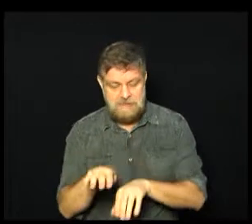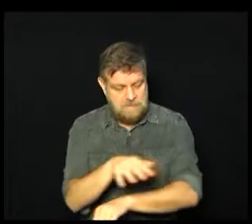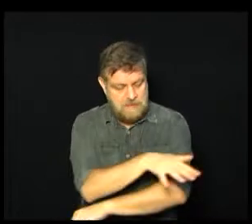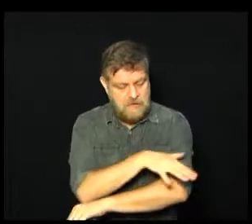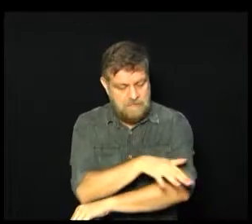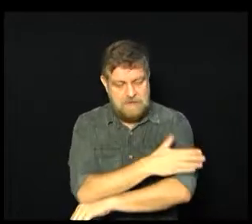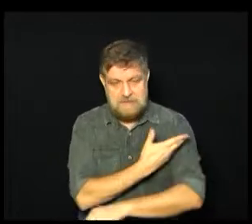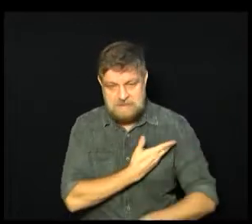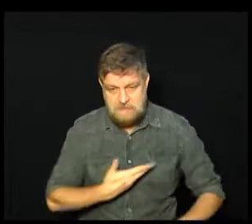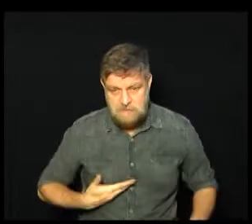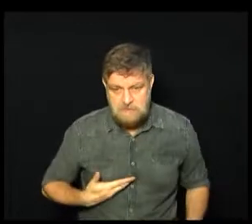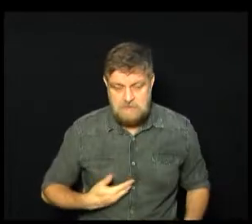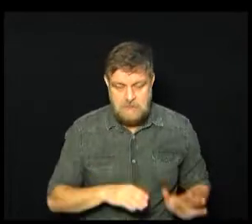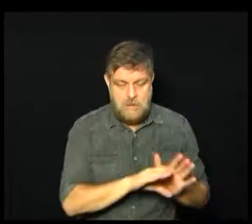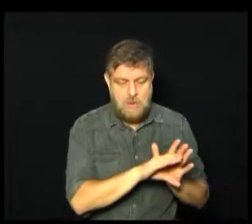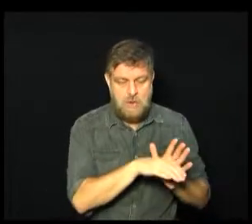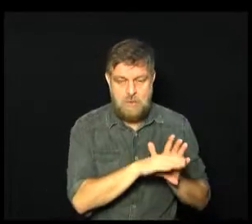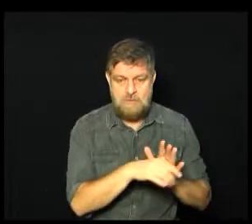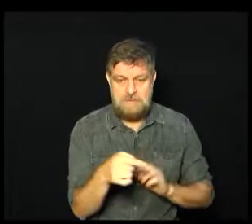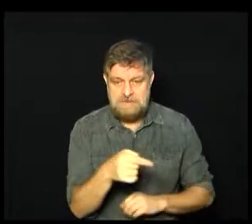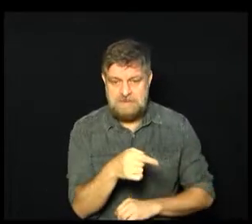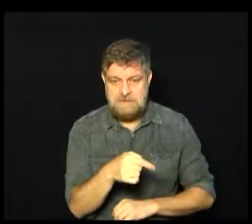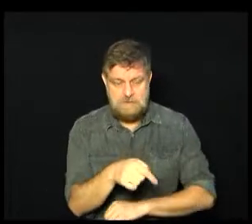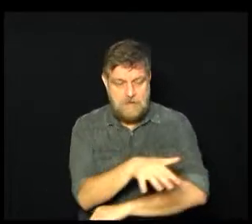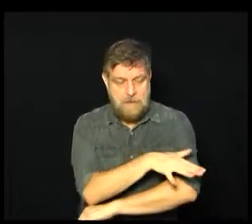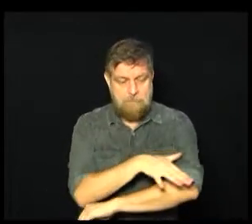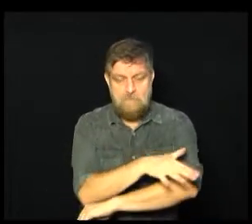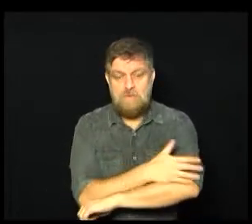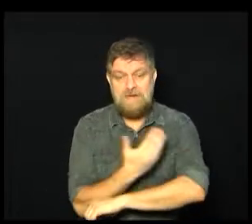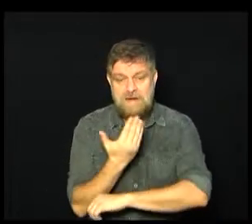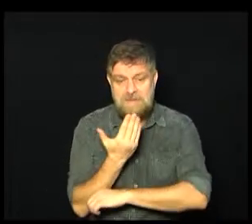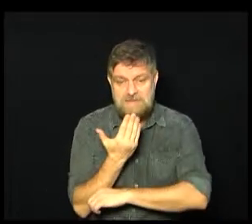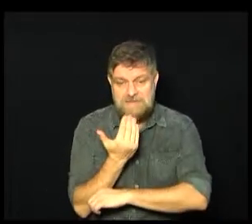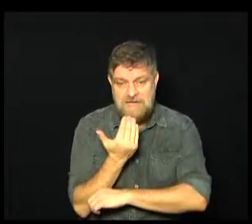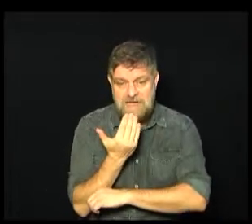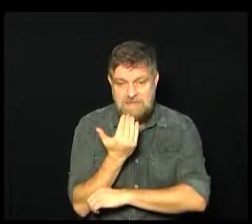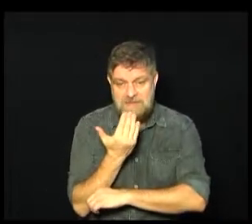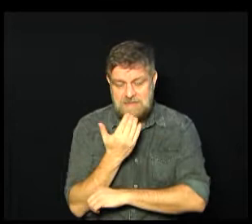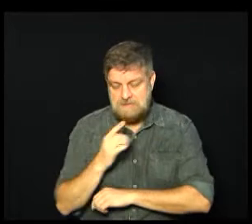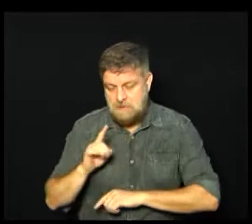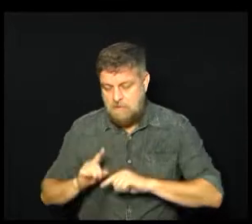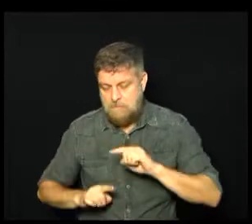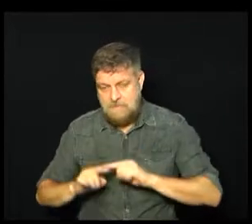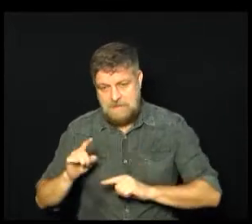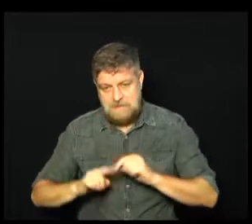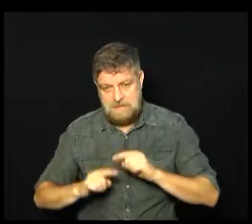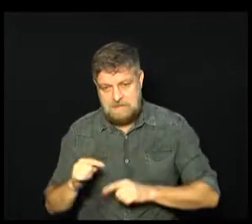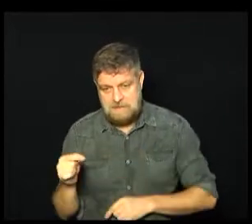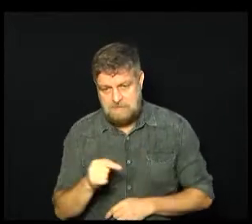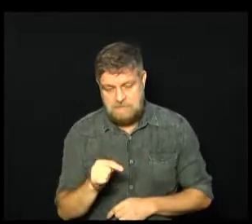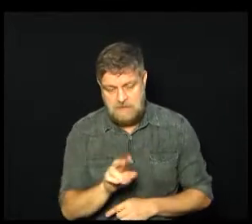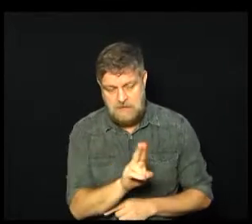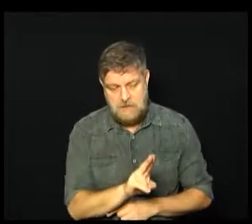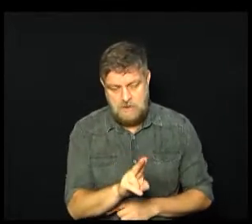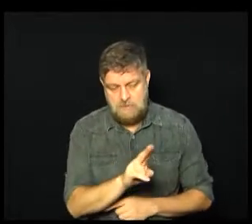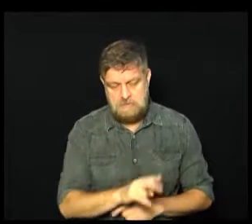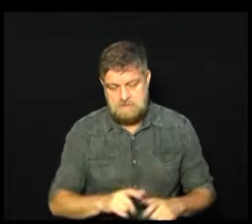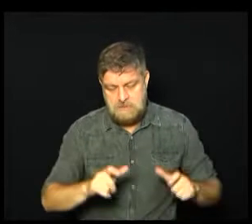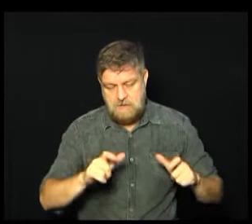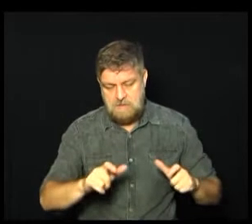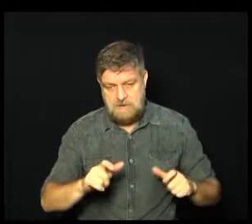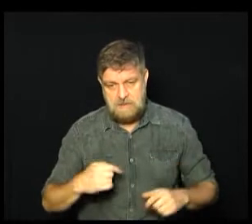um conceito de praça de alimentação, estabelecendo materiais, né, para o uso do espaço do parklet, que eu já